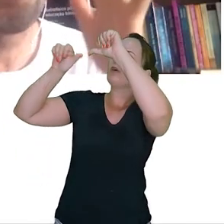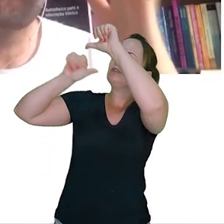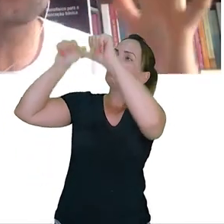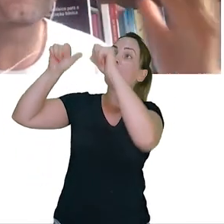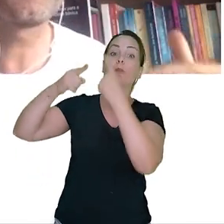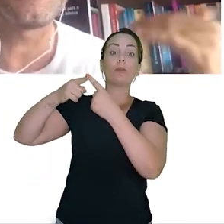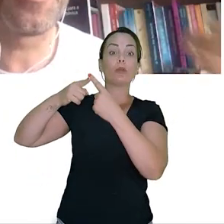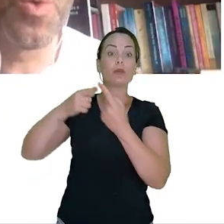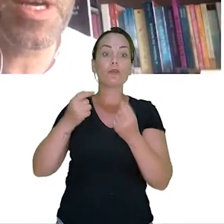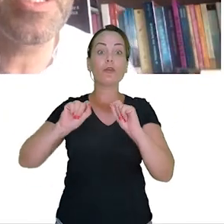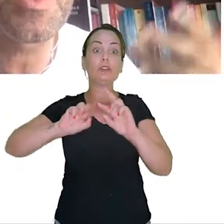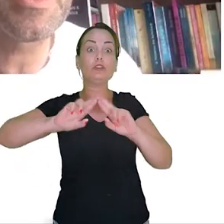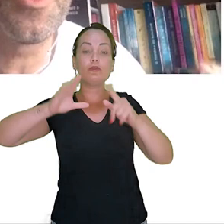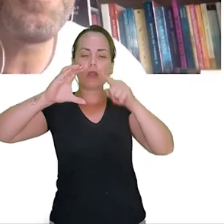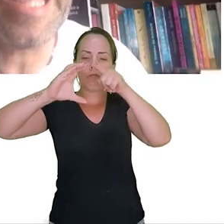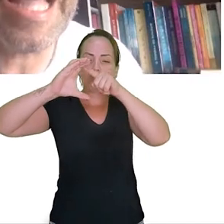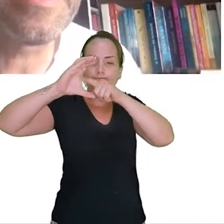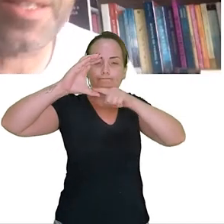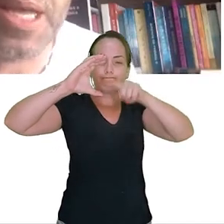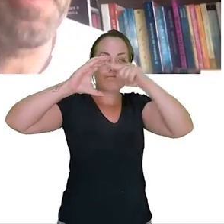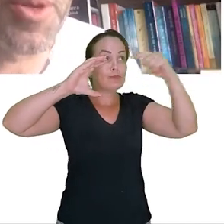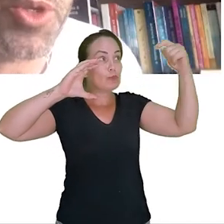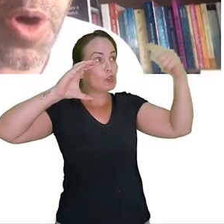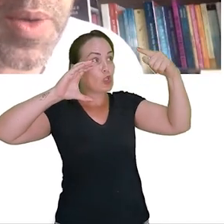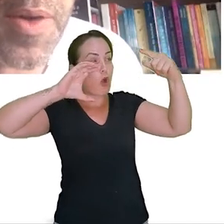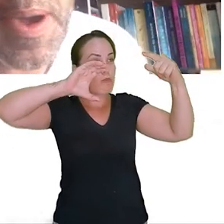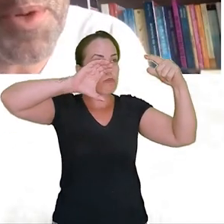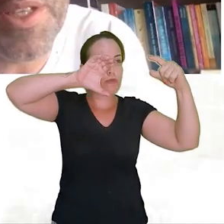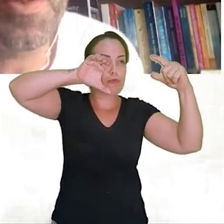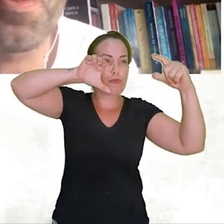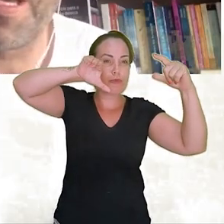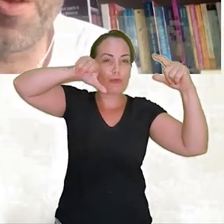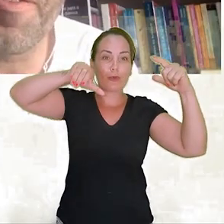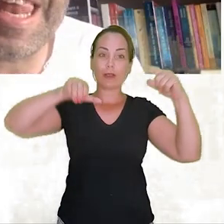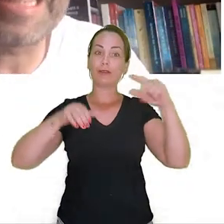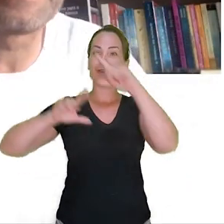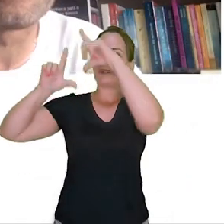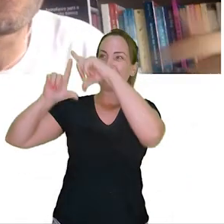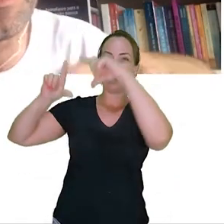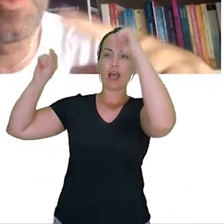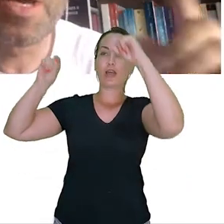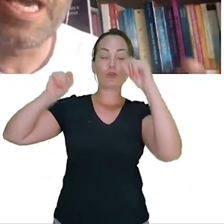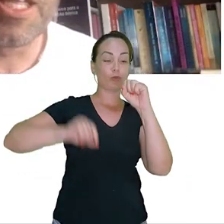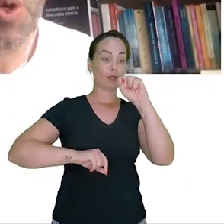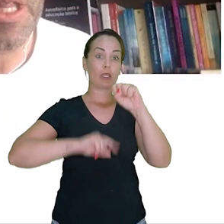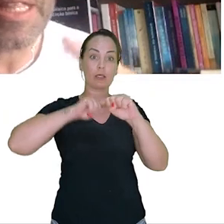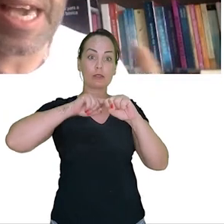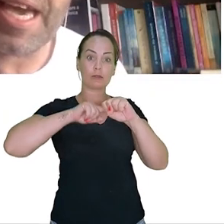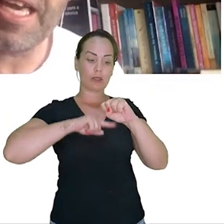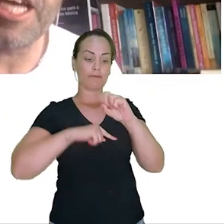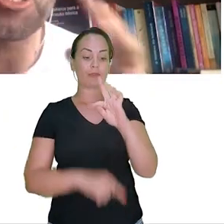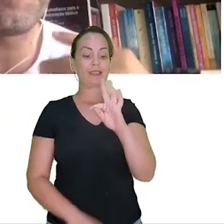diferentes porções da Lua que estão sendo iluminadas pelo Sol. Então é por isso, porque a Lua vai lá dançando em torno